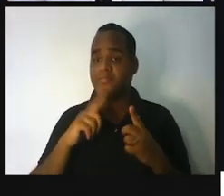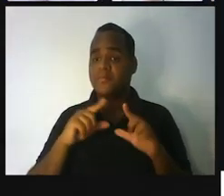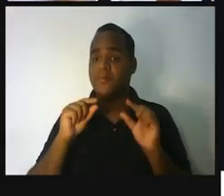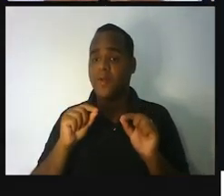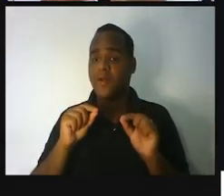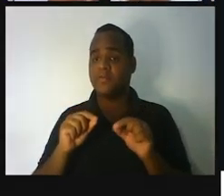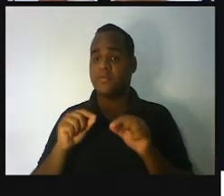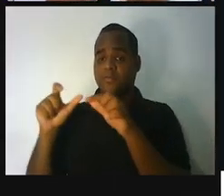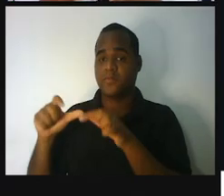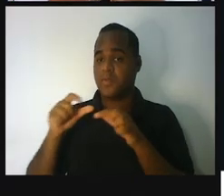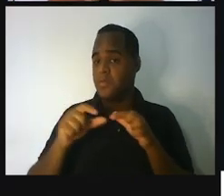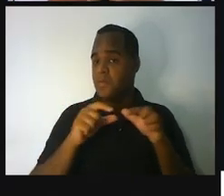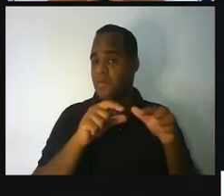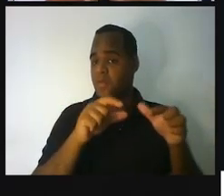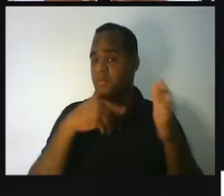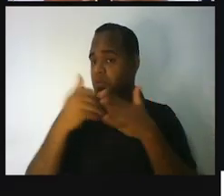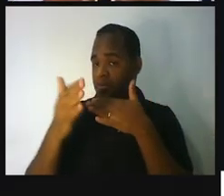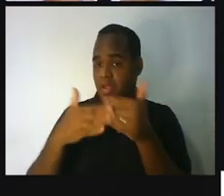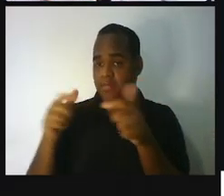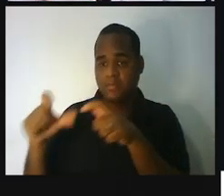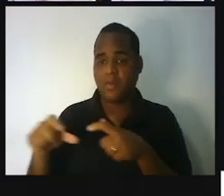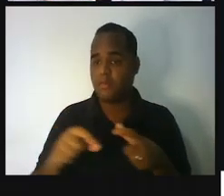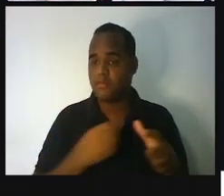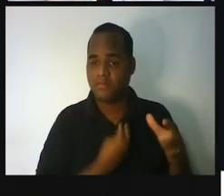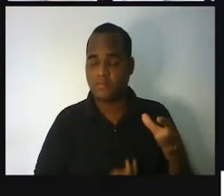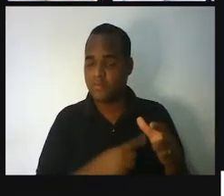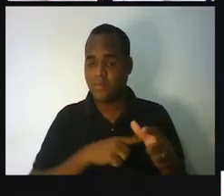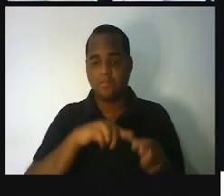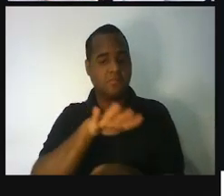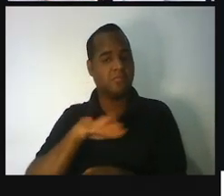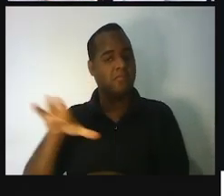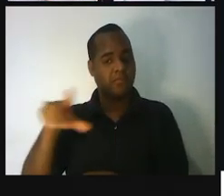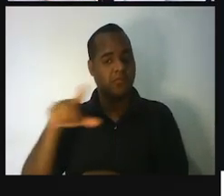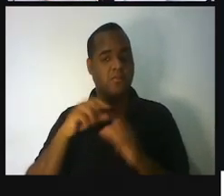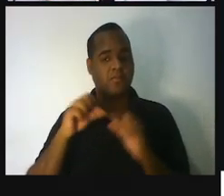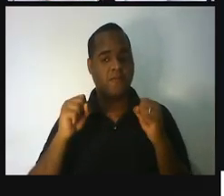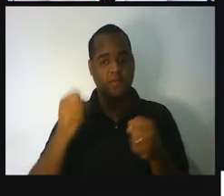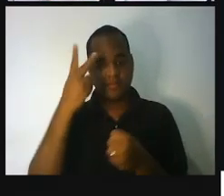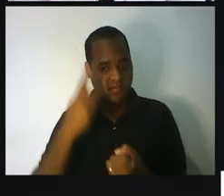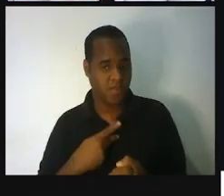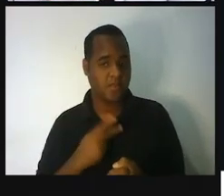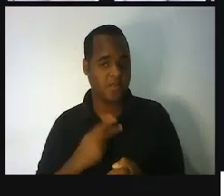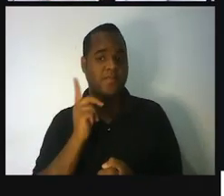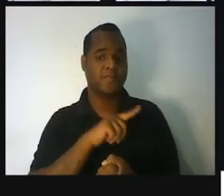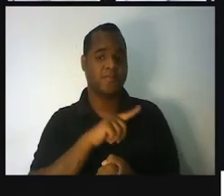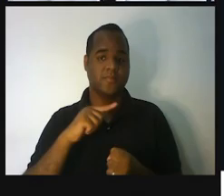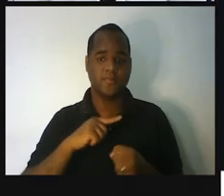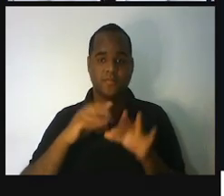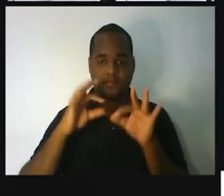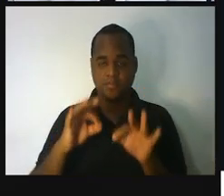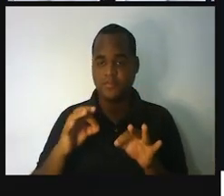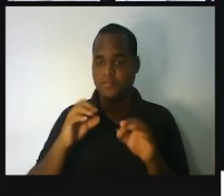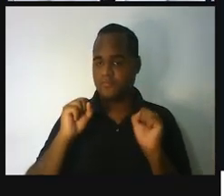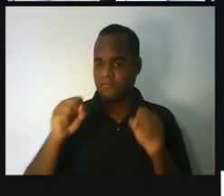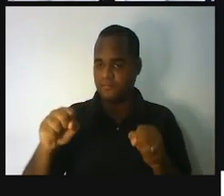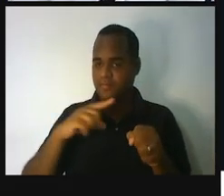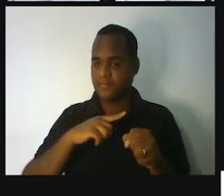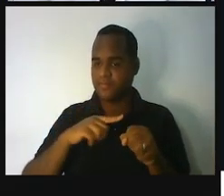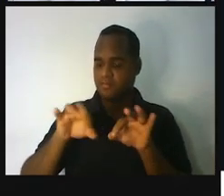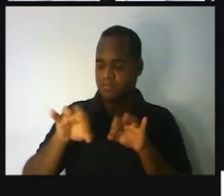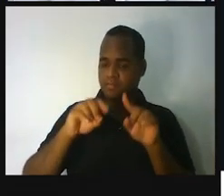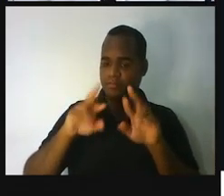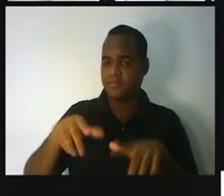Em qualquer área da nossa vida que exigir de nós a capacidade de construção de